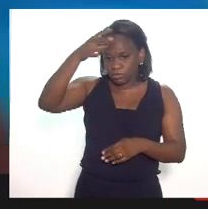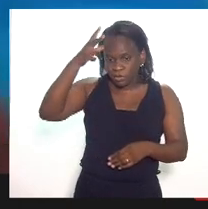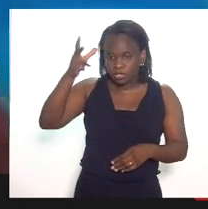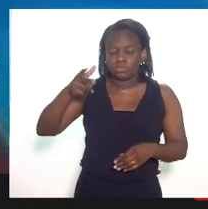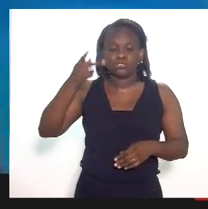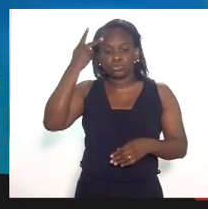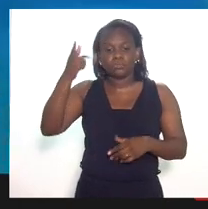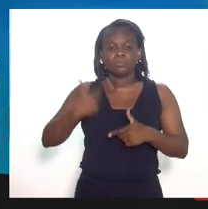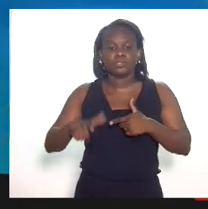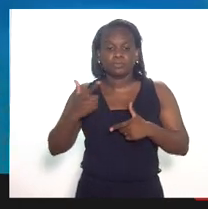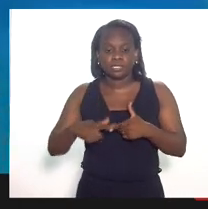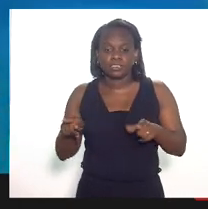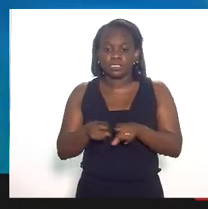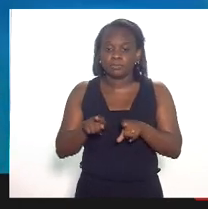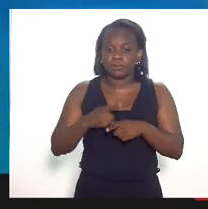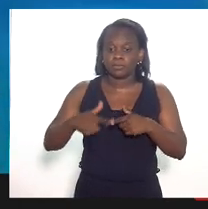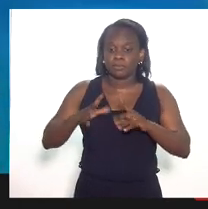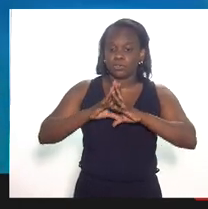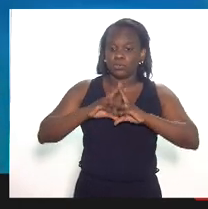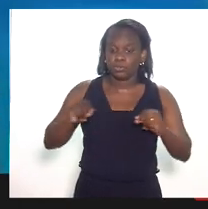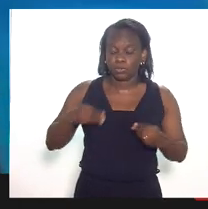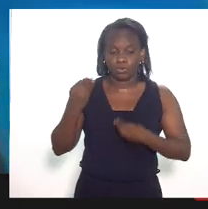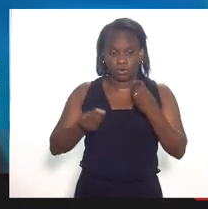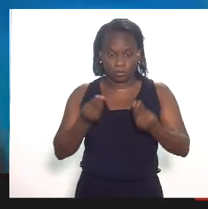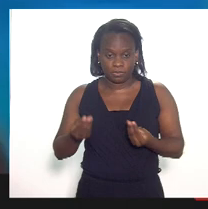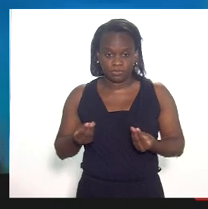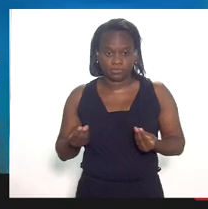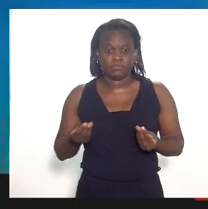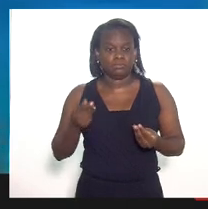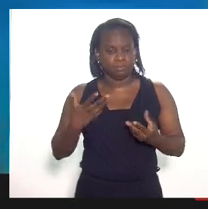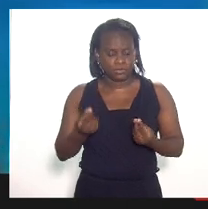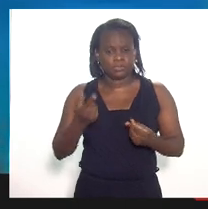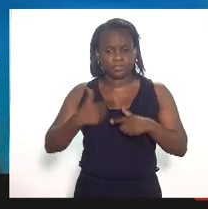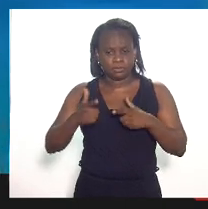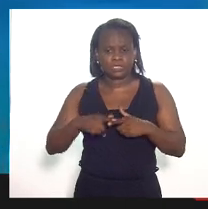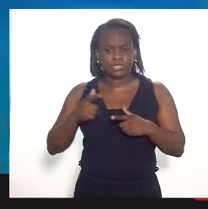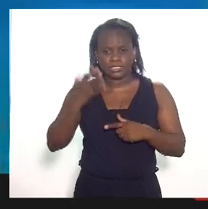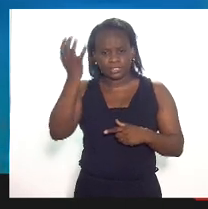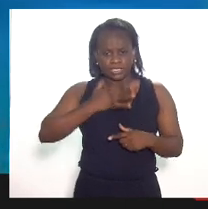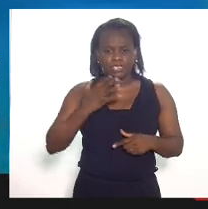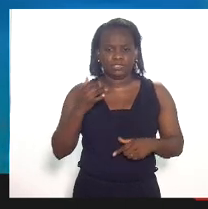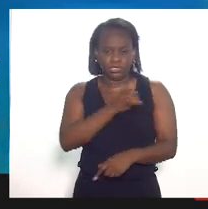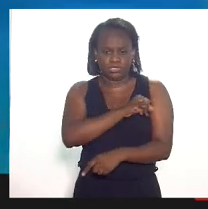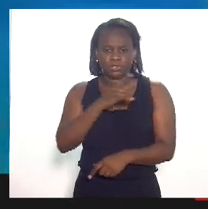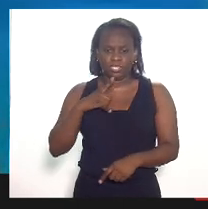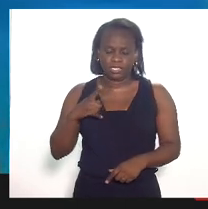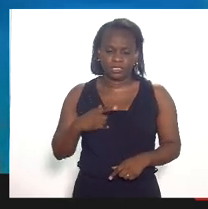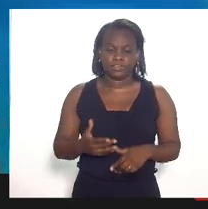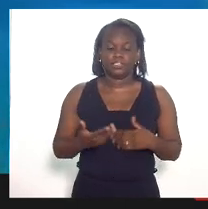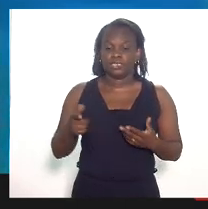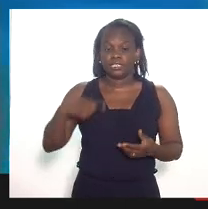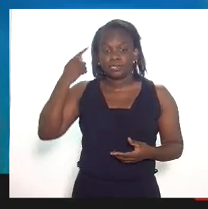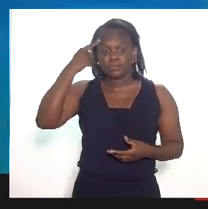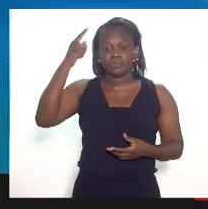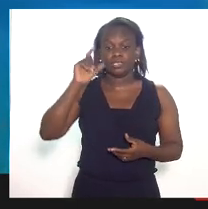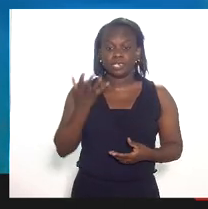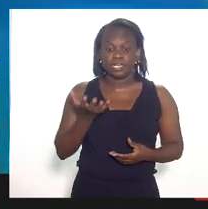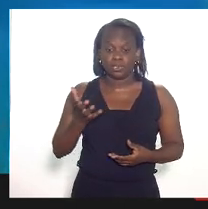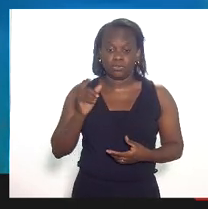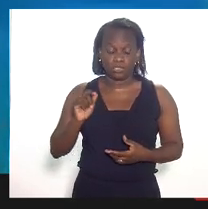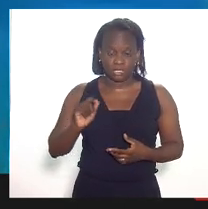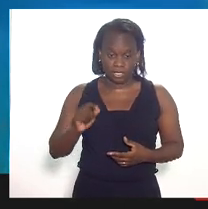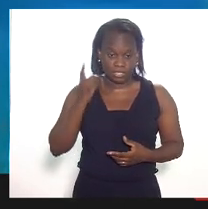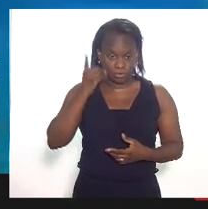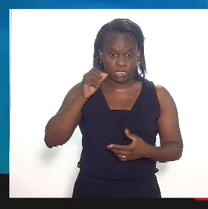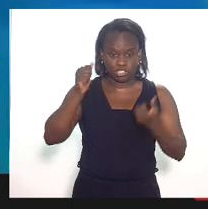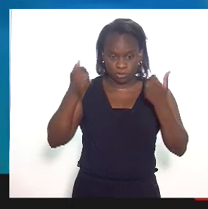os problemas e as soluções para essa situação muito grave, que atravessa o Rio de Janeiro. A ideia é, como já falou a